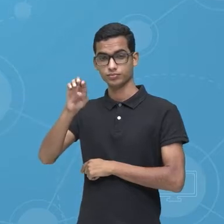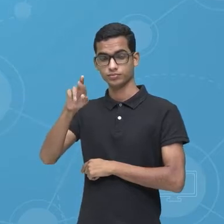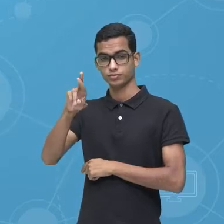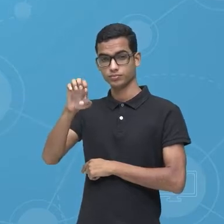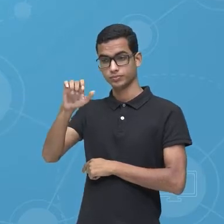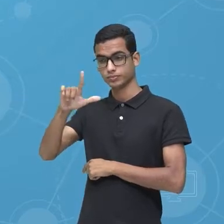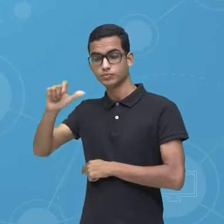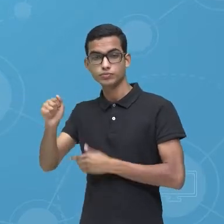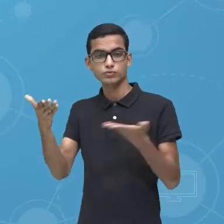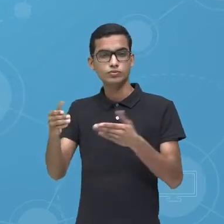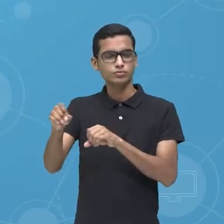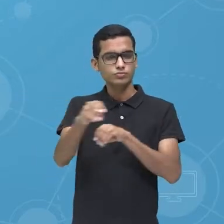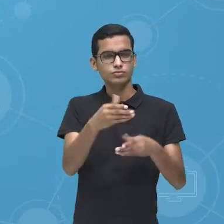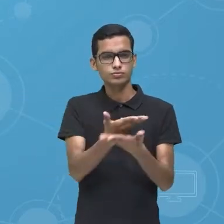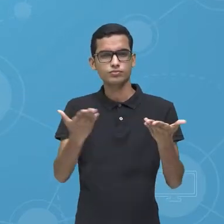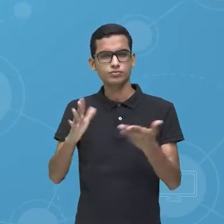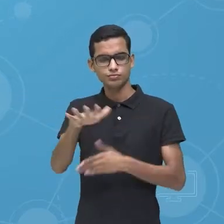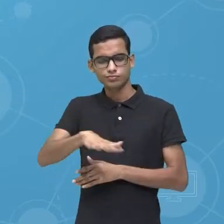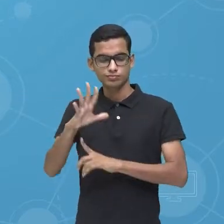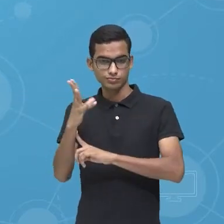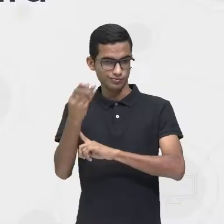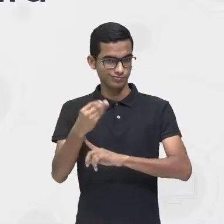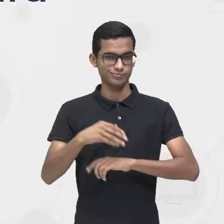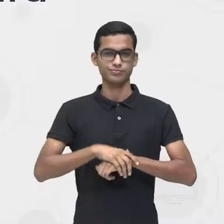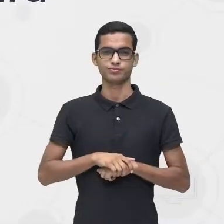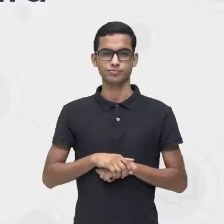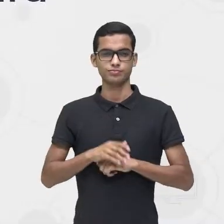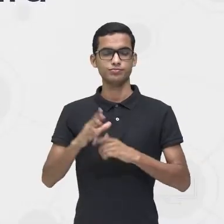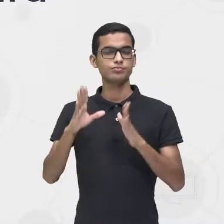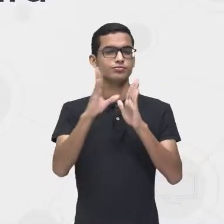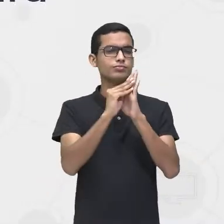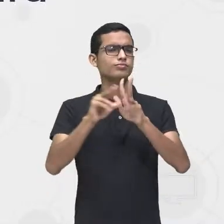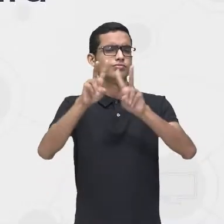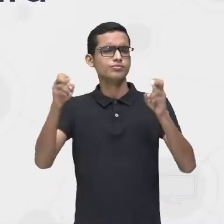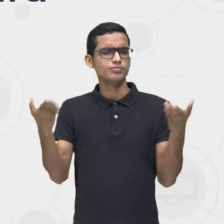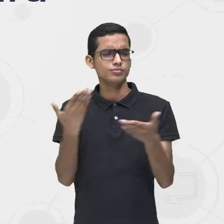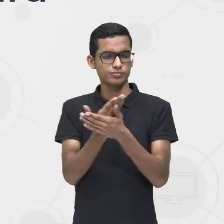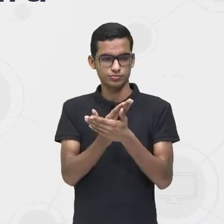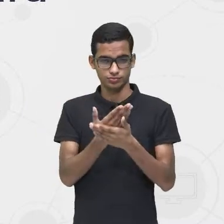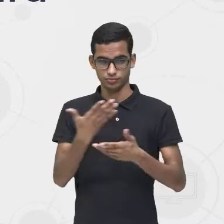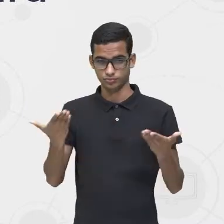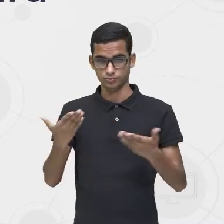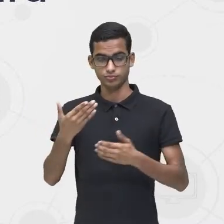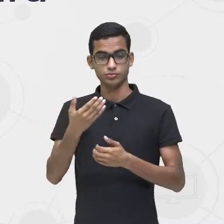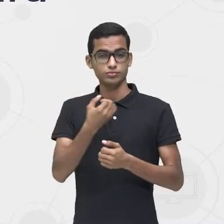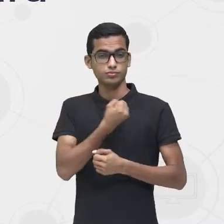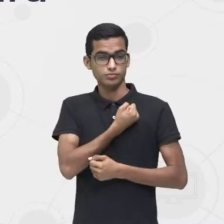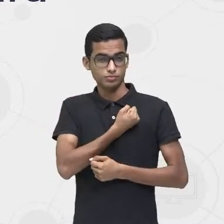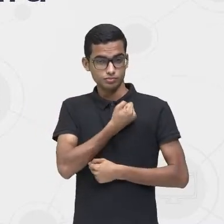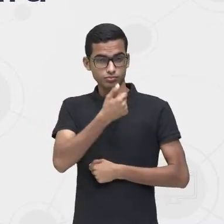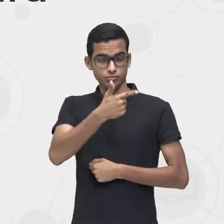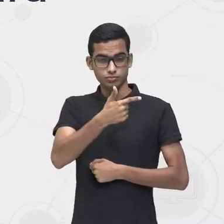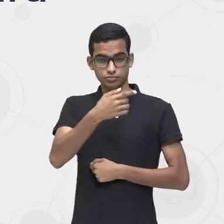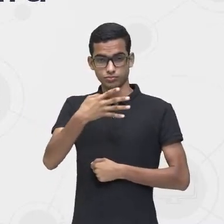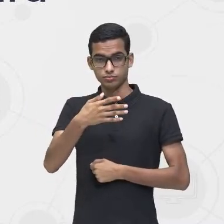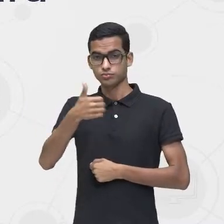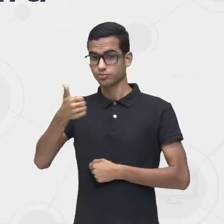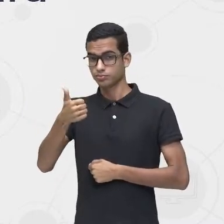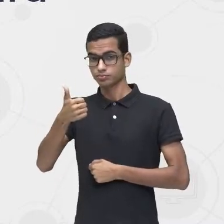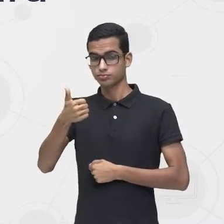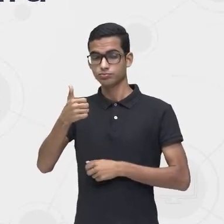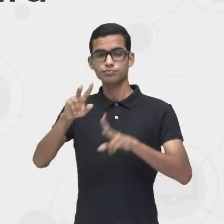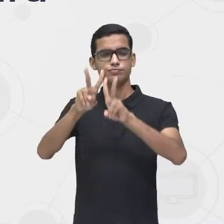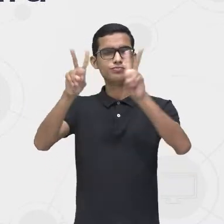nessa viagem pelo mundo das artes. Vamos ver qual é o conteúdo da nossa aula? Essa é a nossa aula 241 e a gente tem como conteúdo